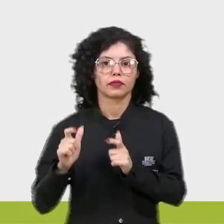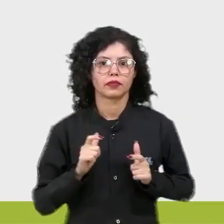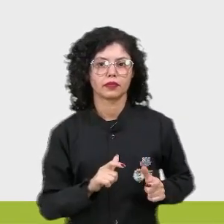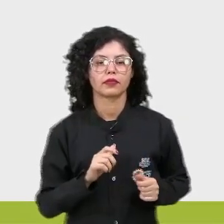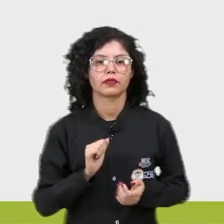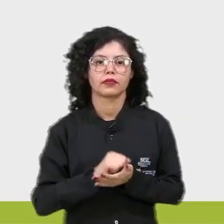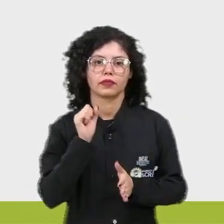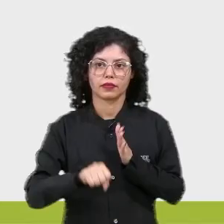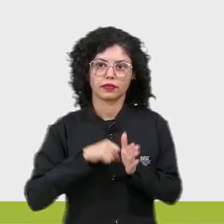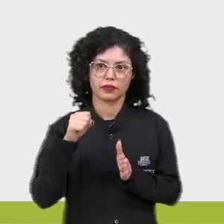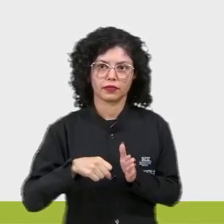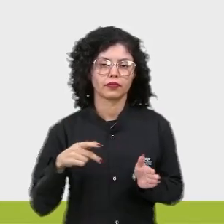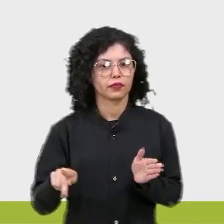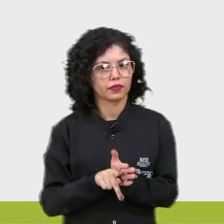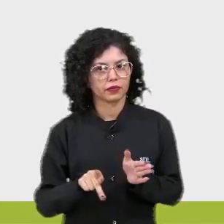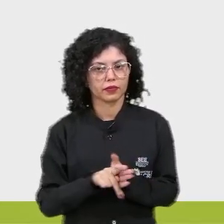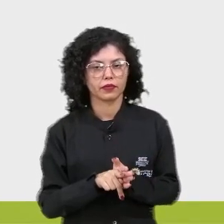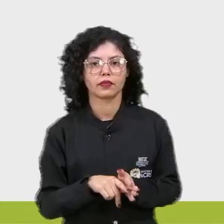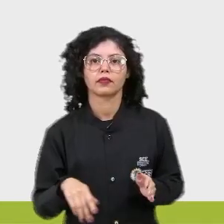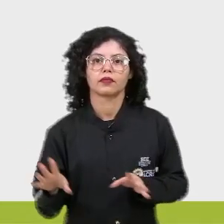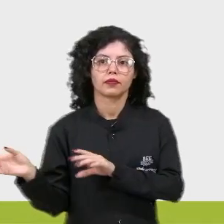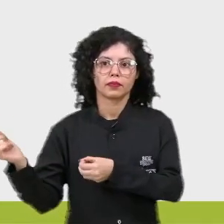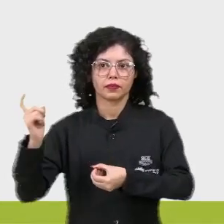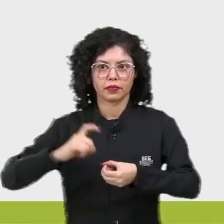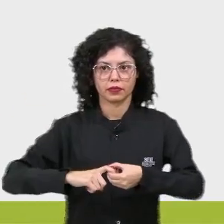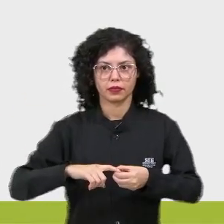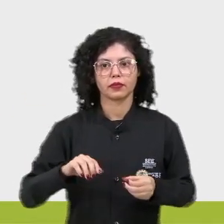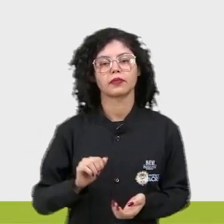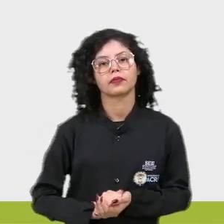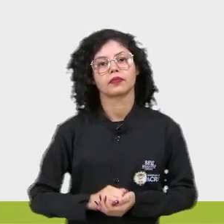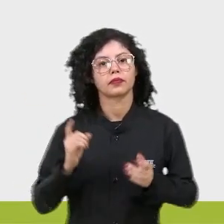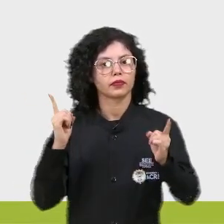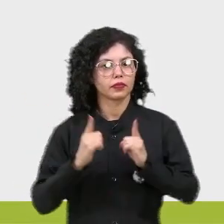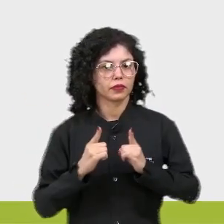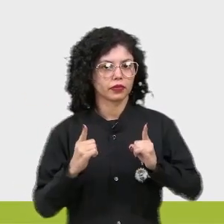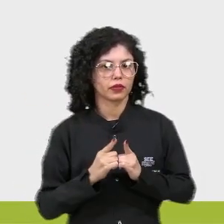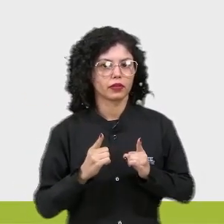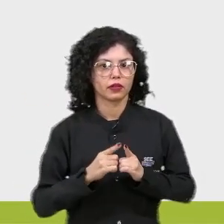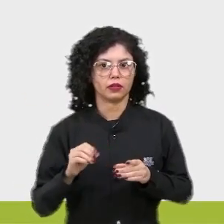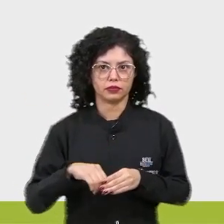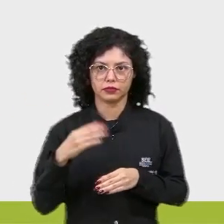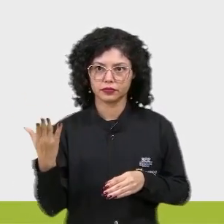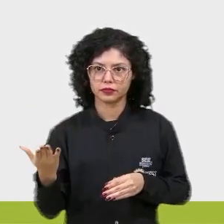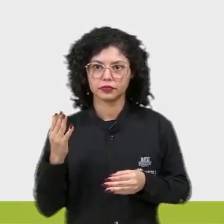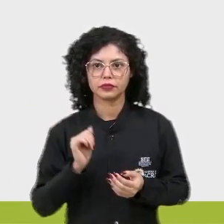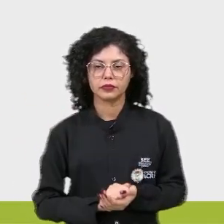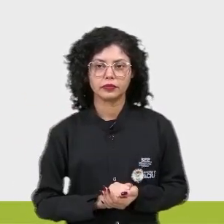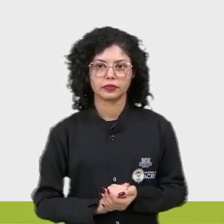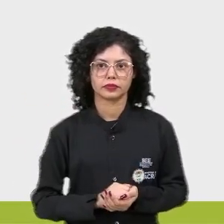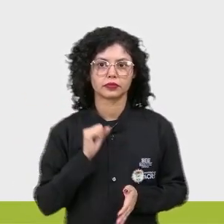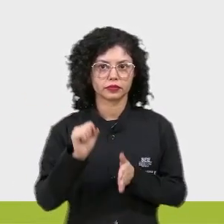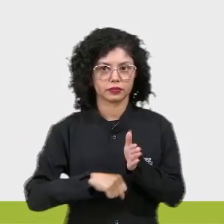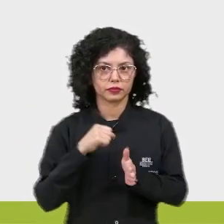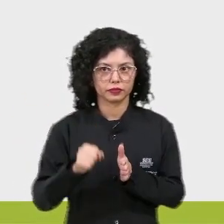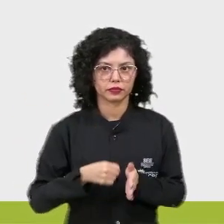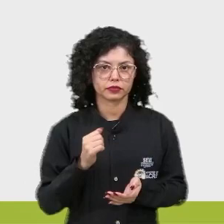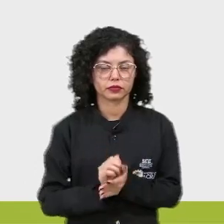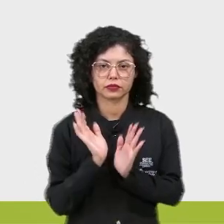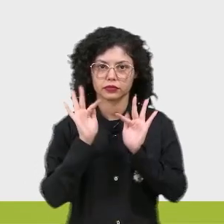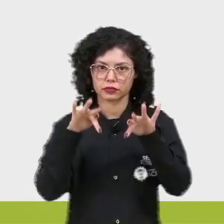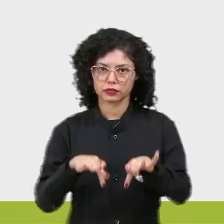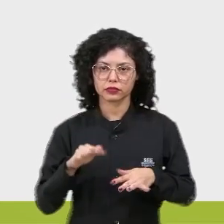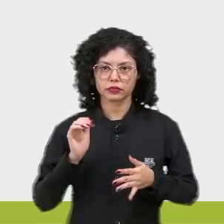ferrovias indica um traço periférico voltado para atender à demanda do mercado externo. As ferrovias terminam